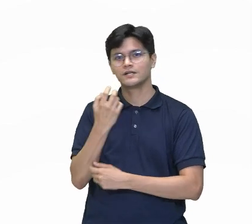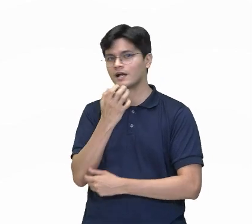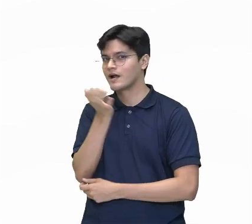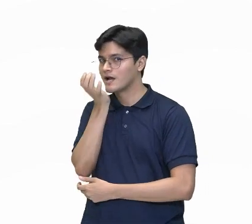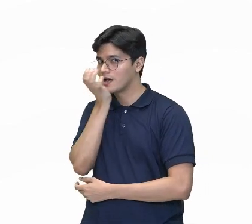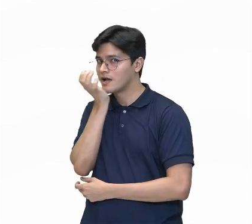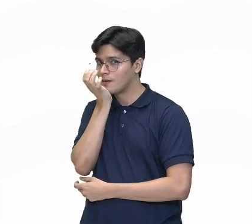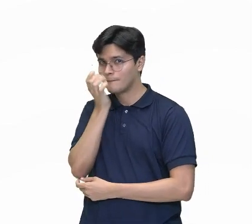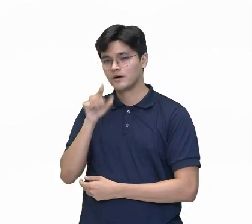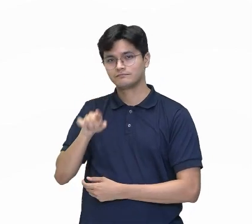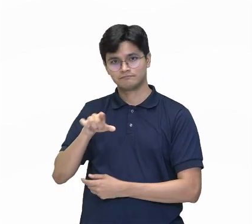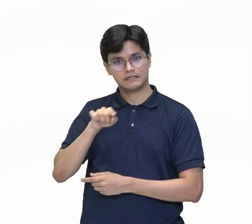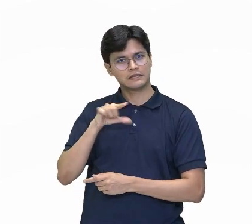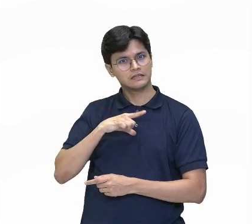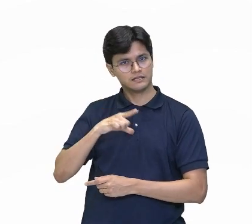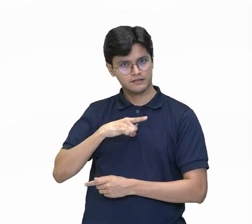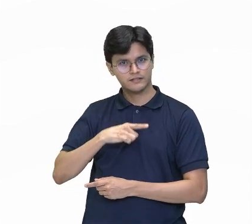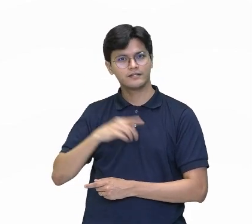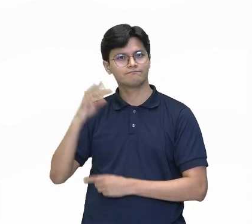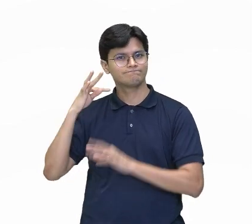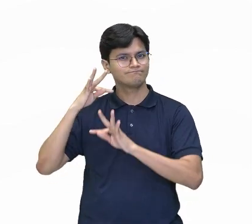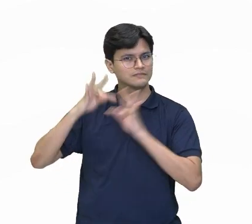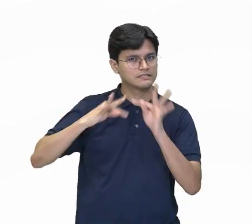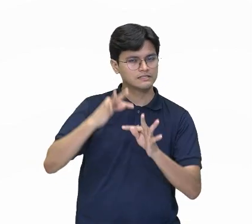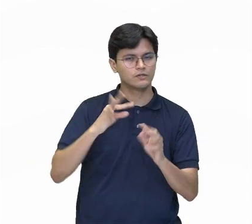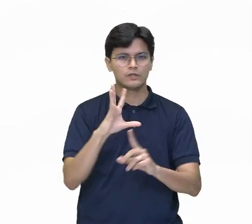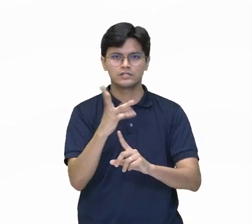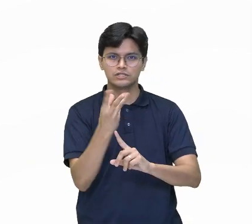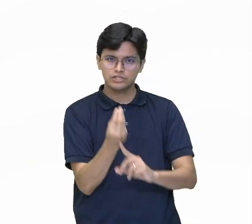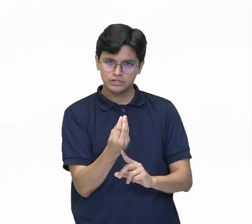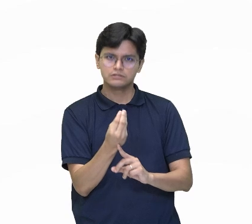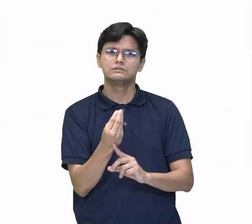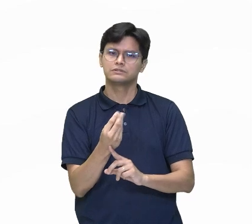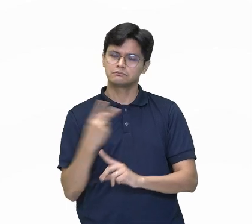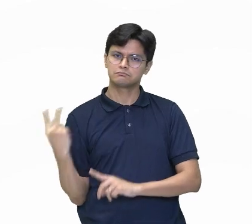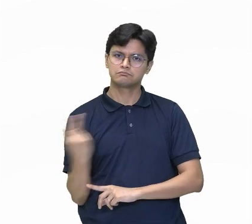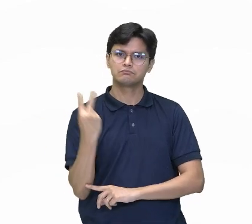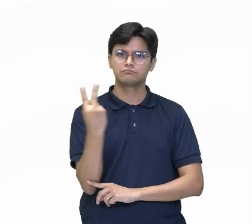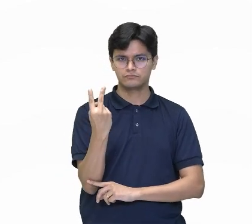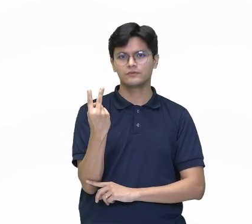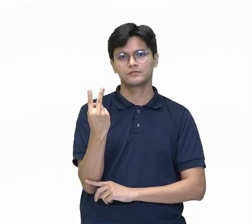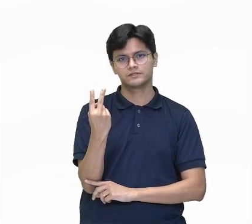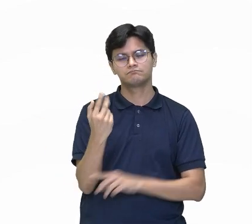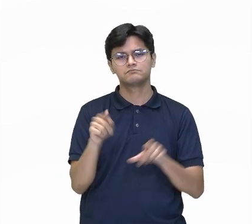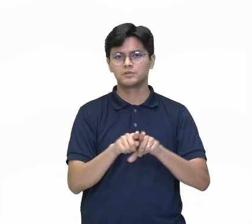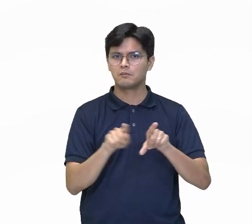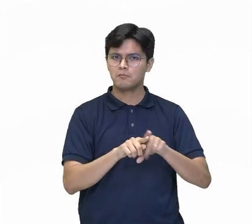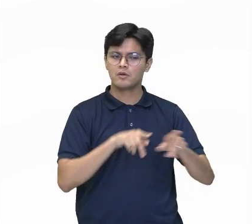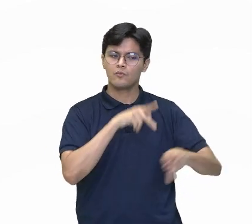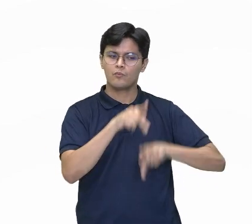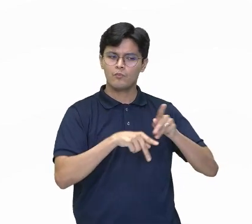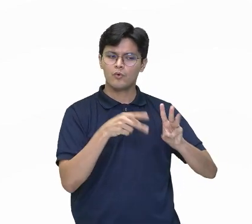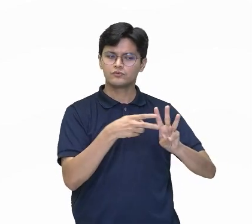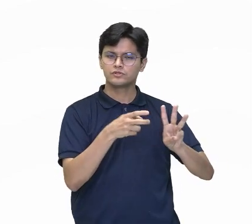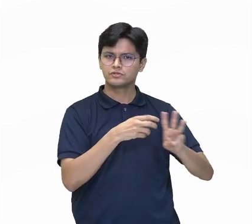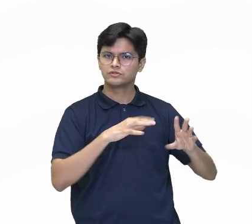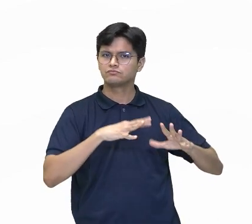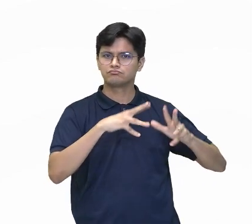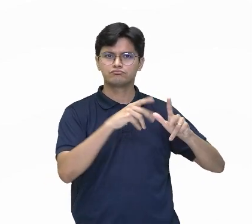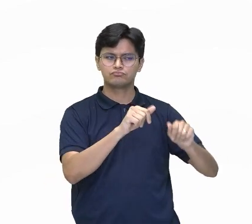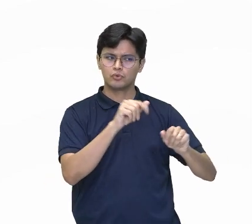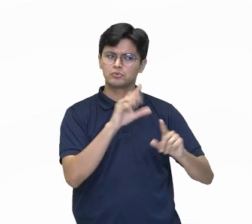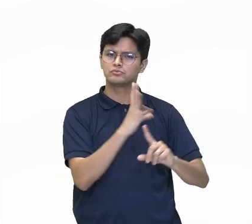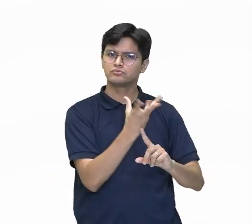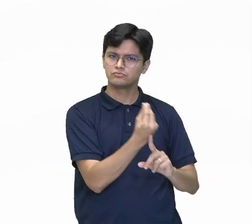ricas tradições artísticas, como todos os outros povos que têm a sua arte. Né? E o que